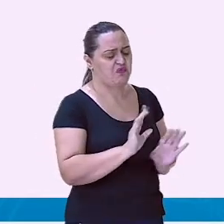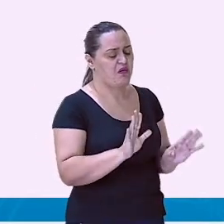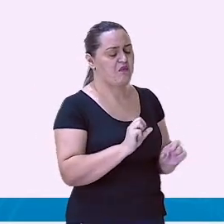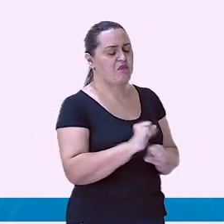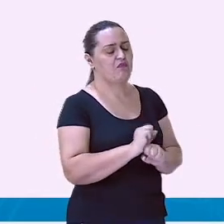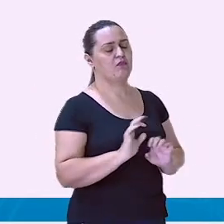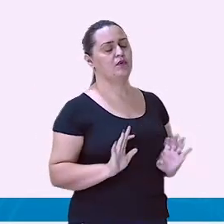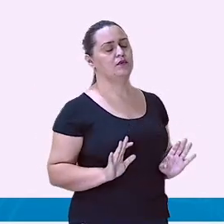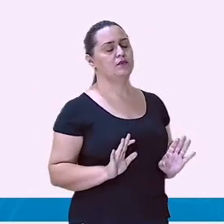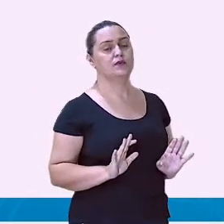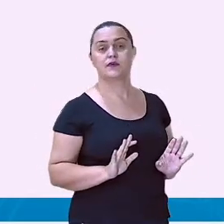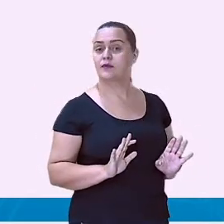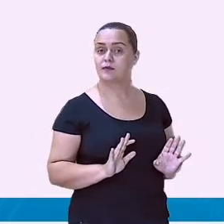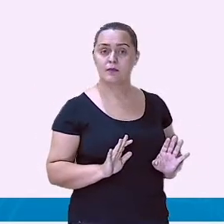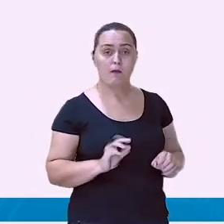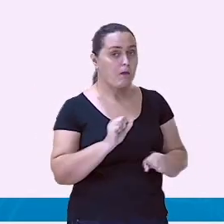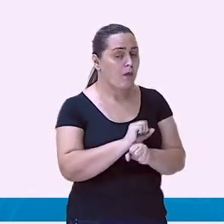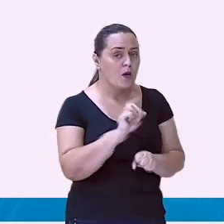para.